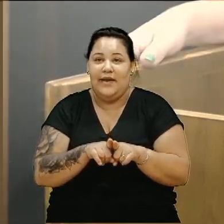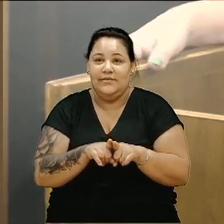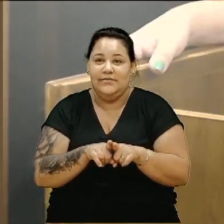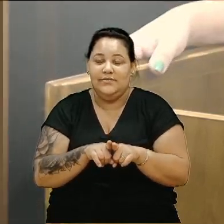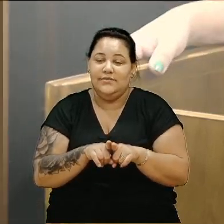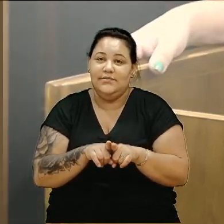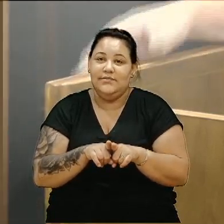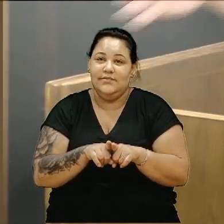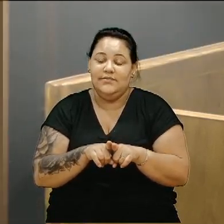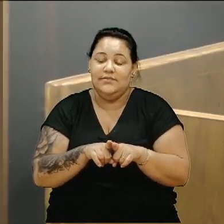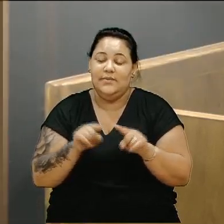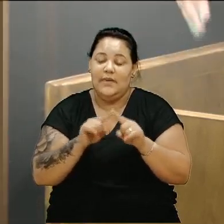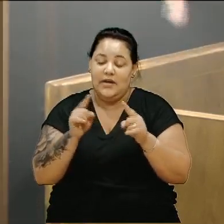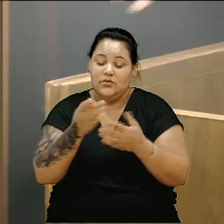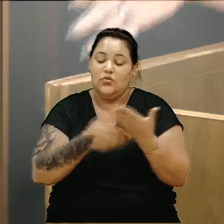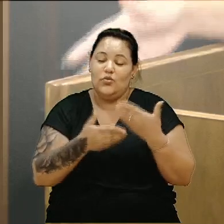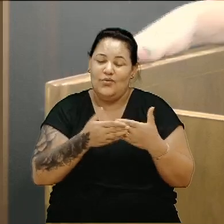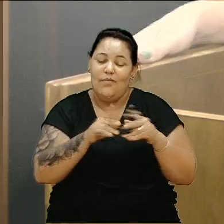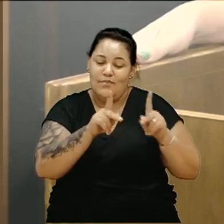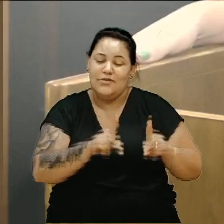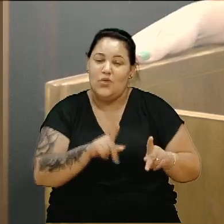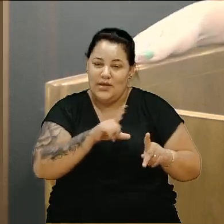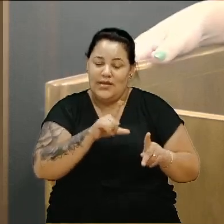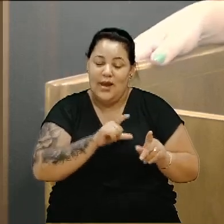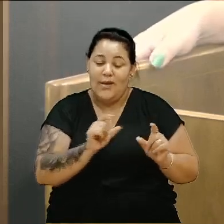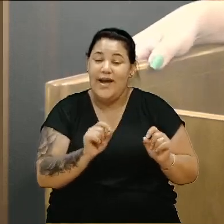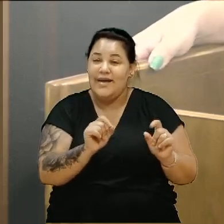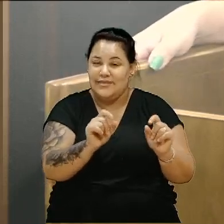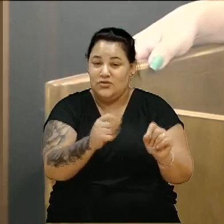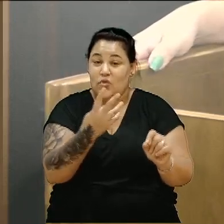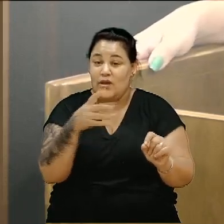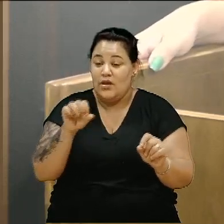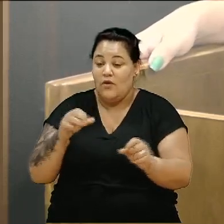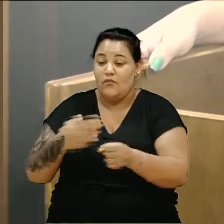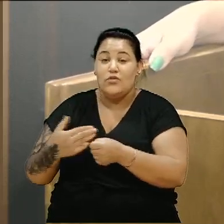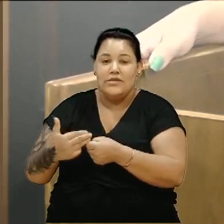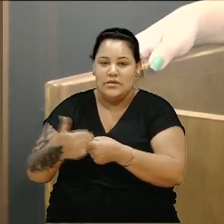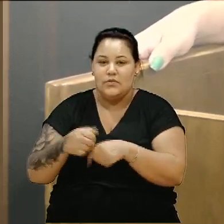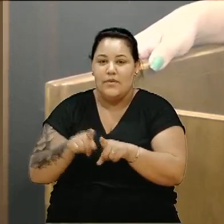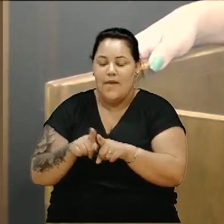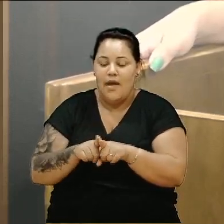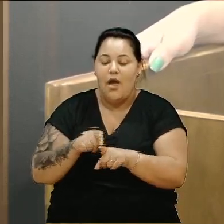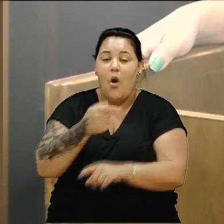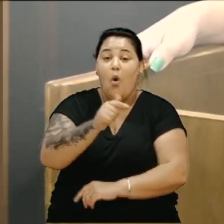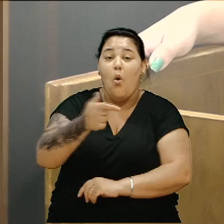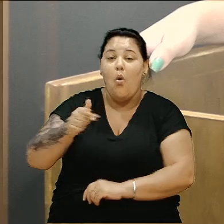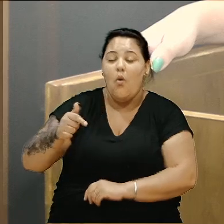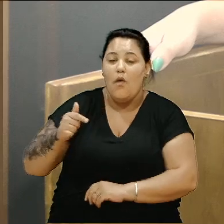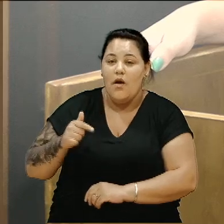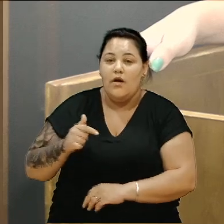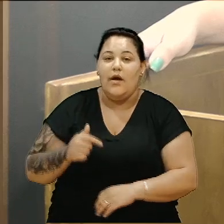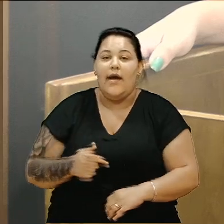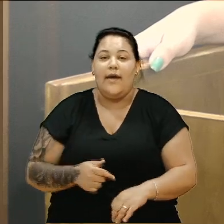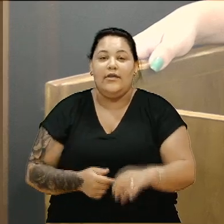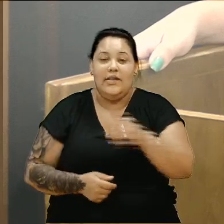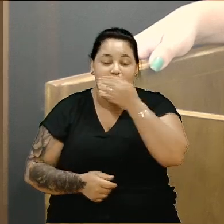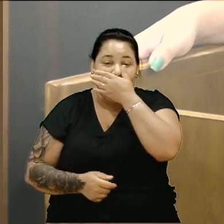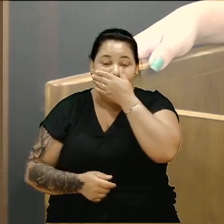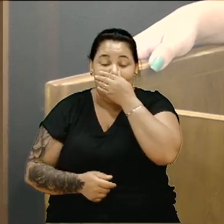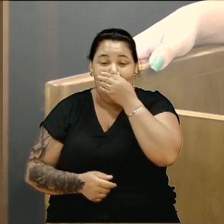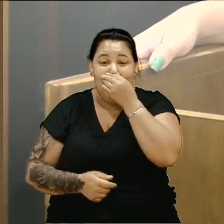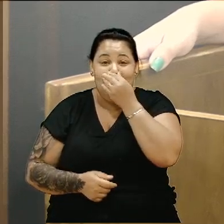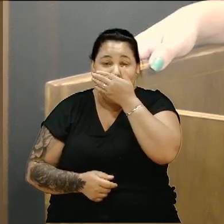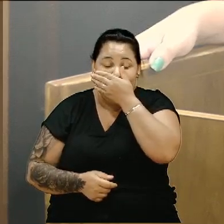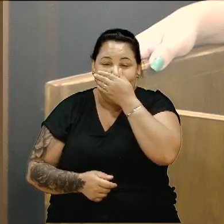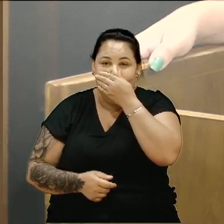mas de todo o estado, dos 49 municípios, né? E também outras entidades, como o